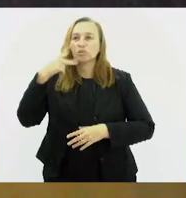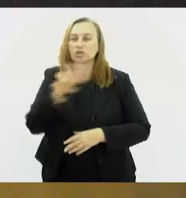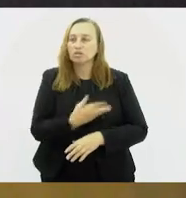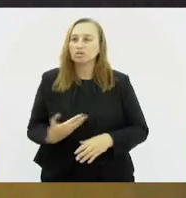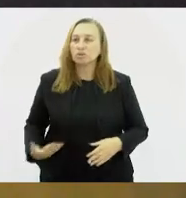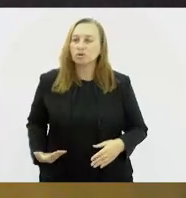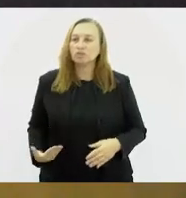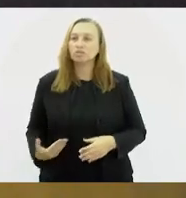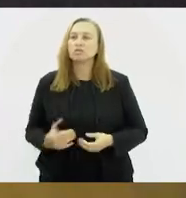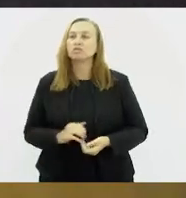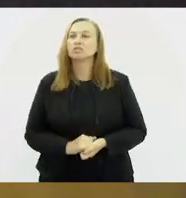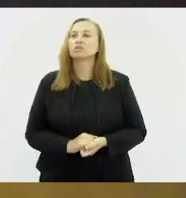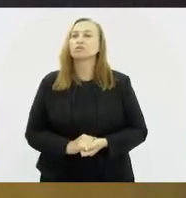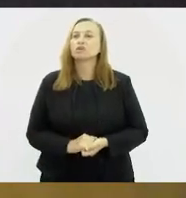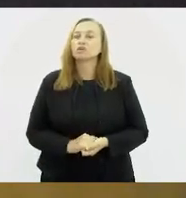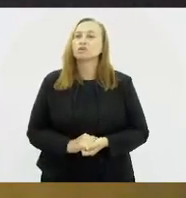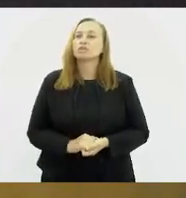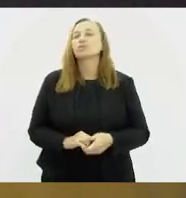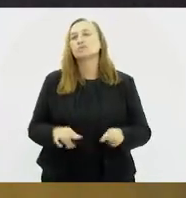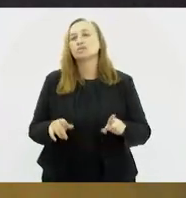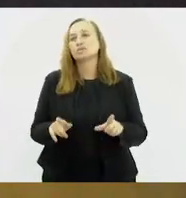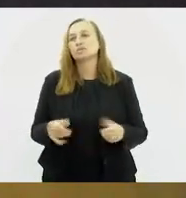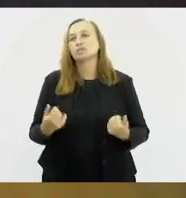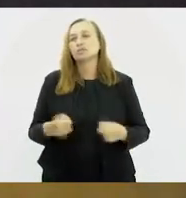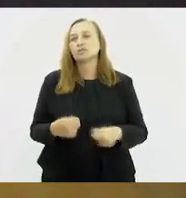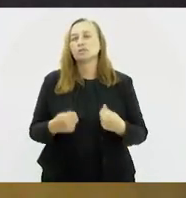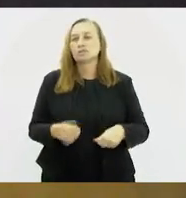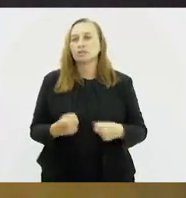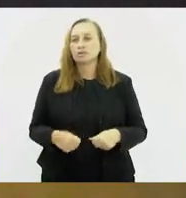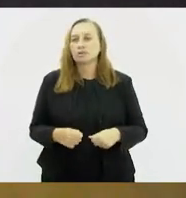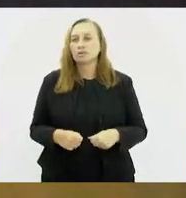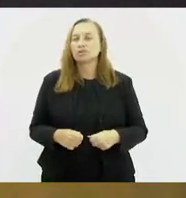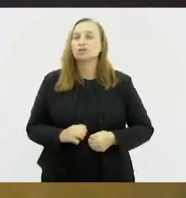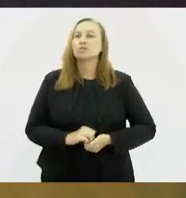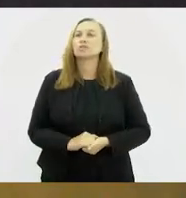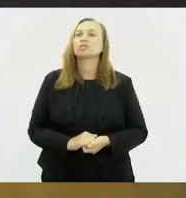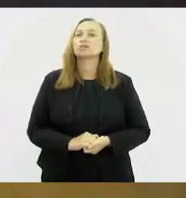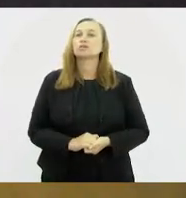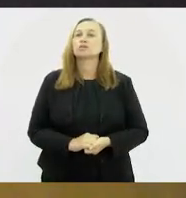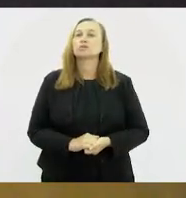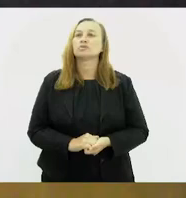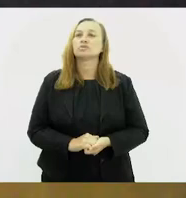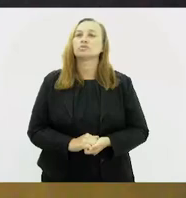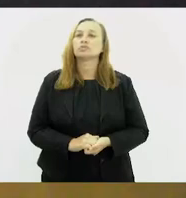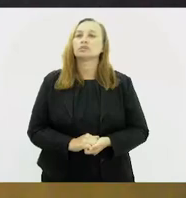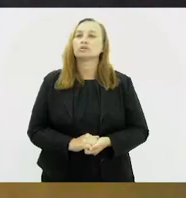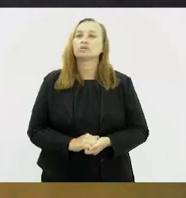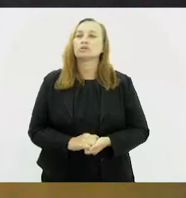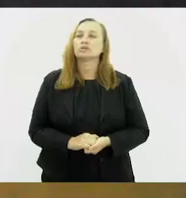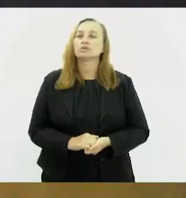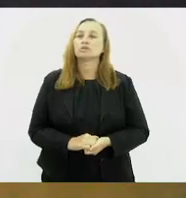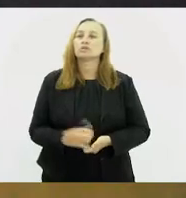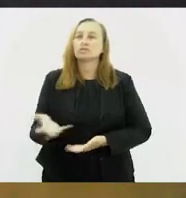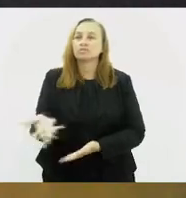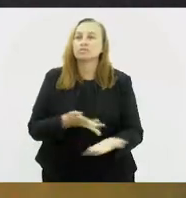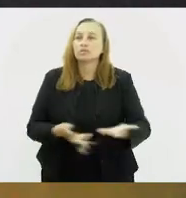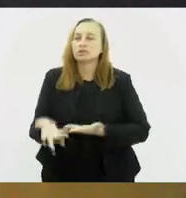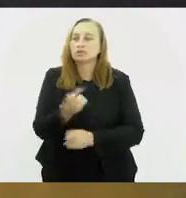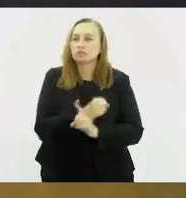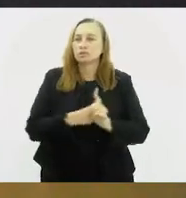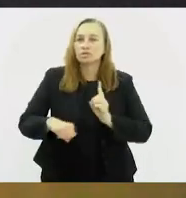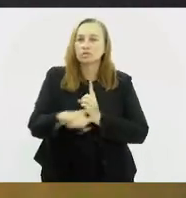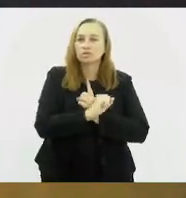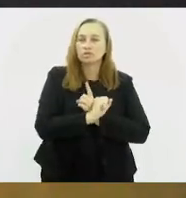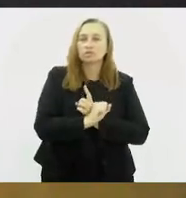nossos idosos. E a gente precisa muito fomentar o que a gente chama de participação social. O que